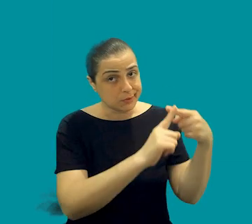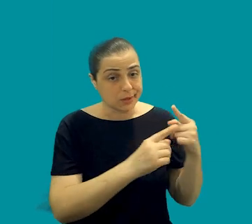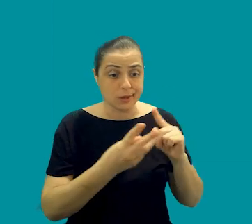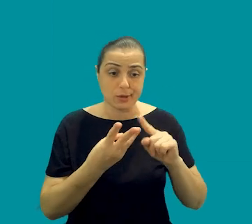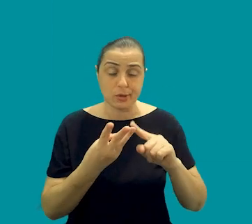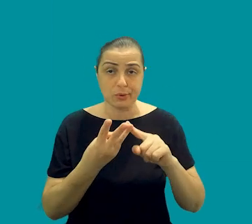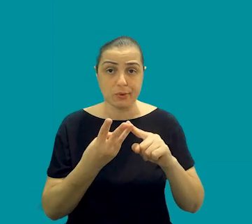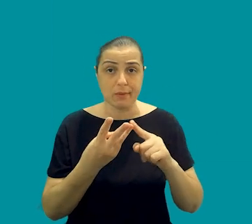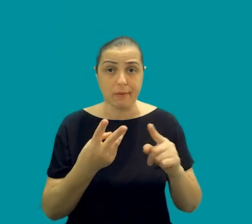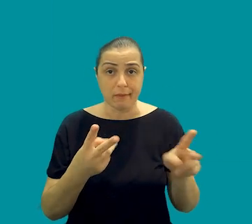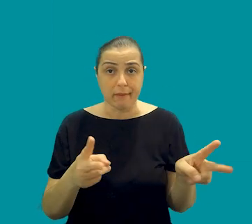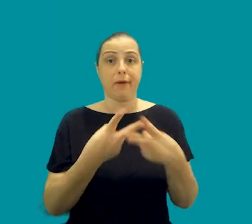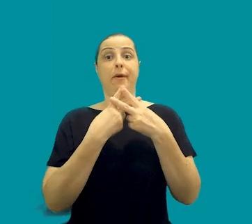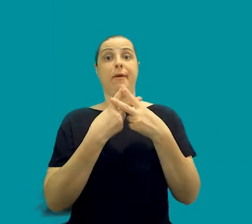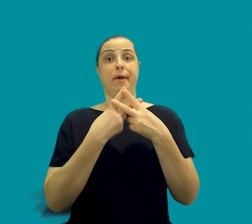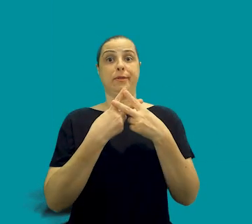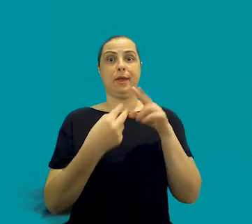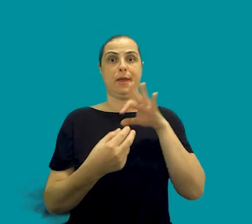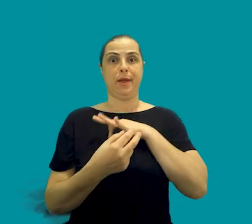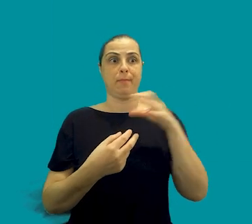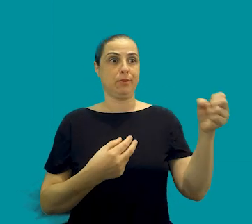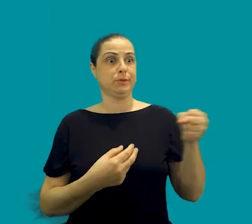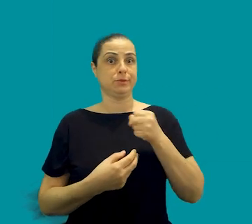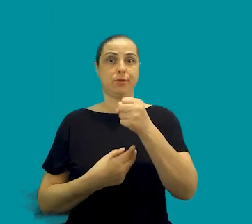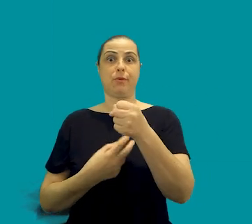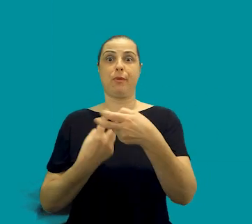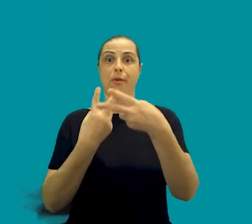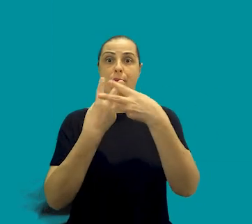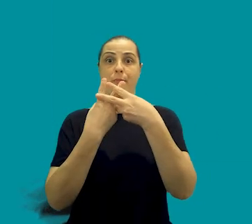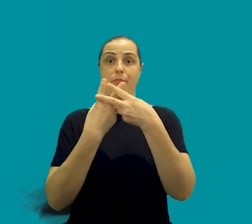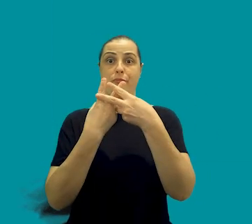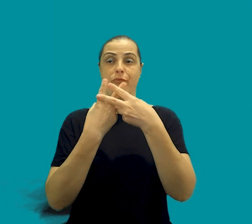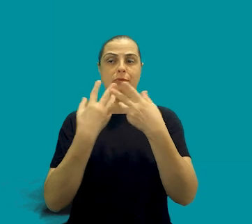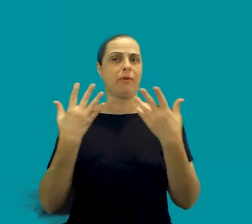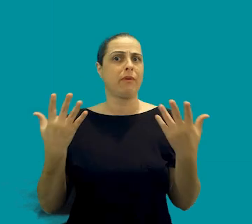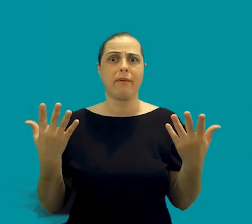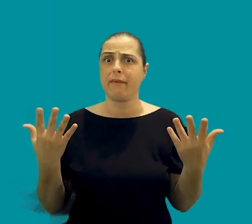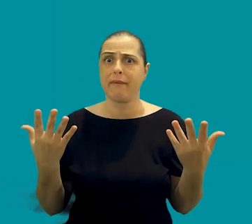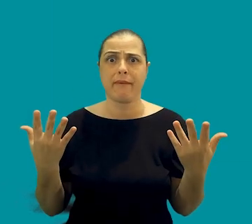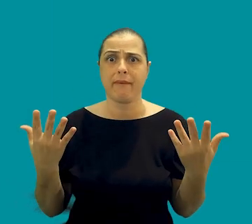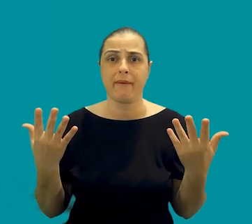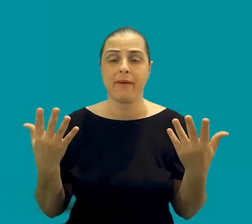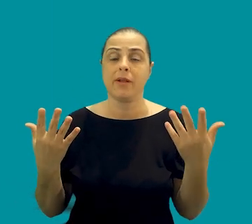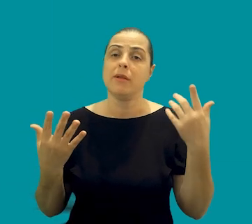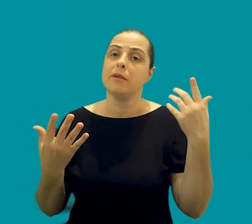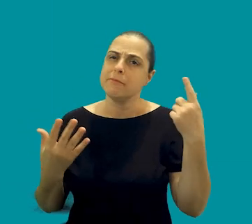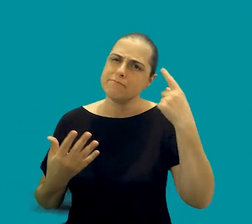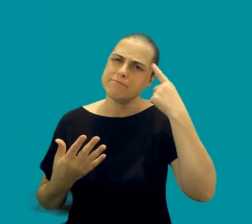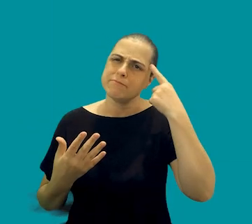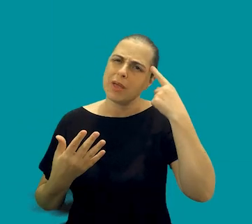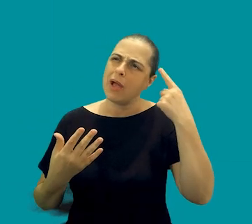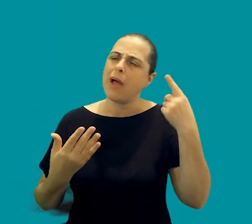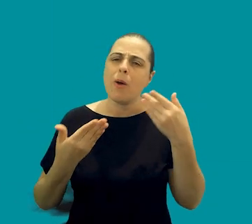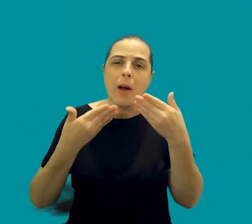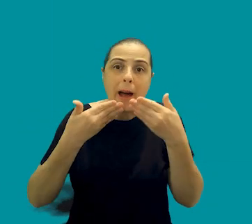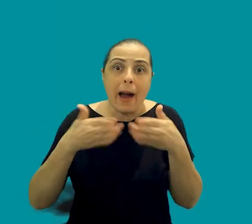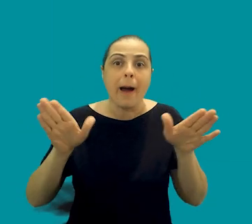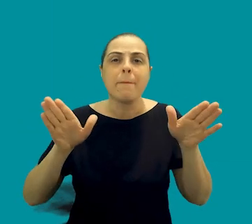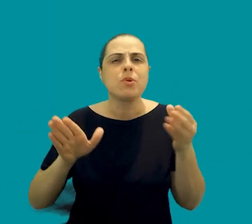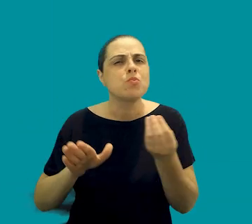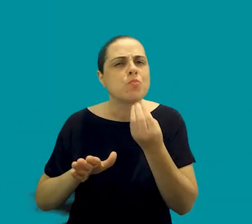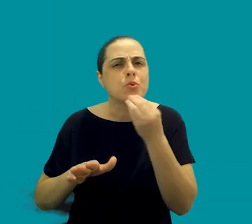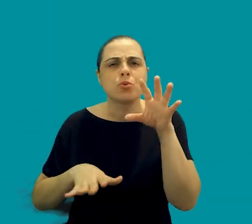do leque de opções, assim, o trabalho abre uma porta, que é uma porta extremamente valiosa, extremamente relevante